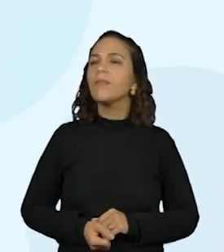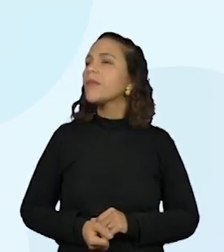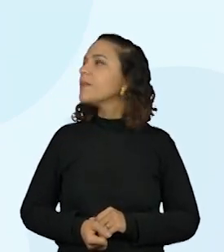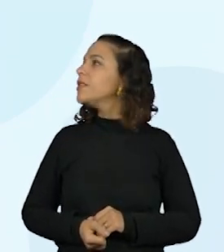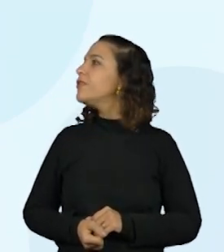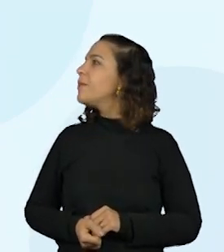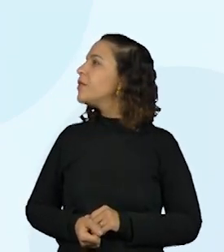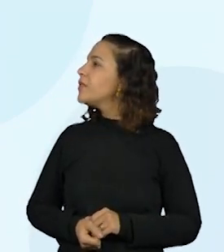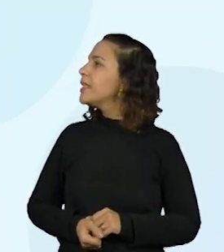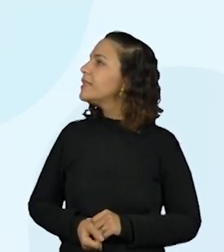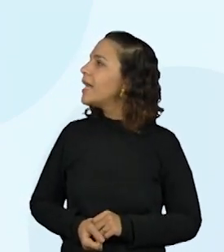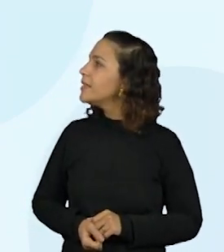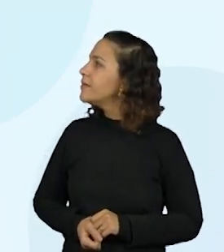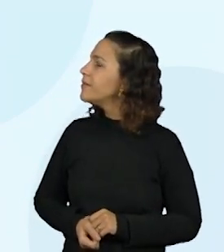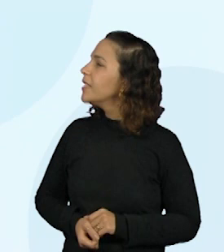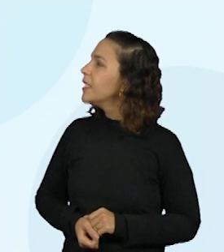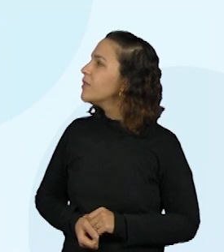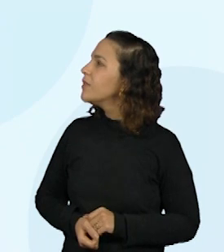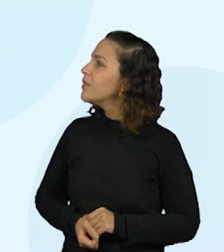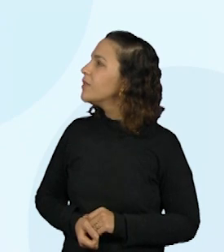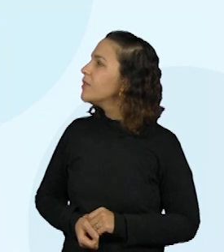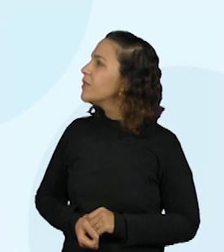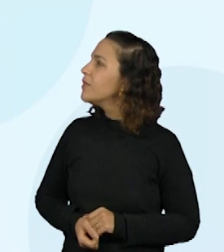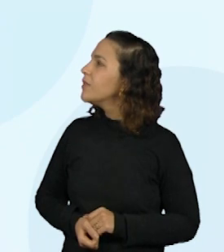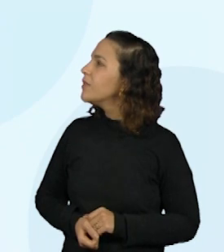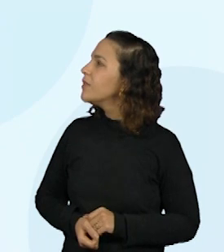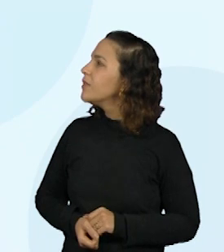lead. E sobre o texto,